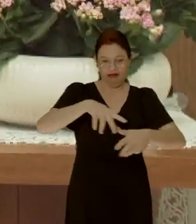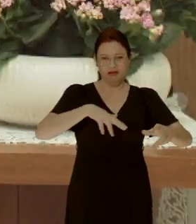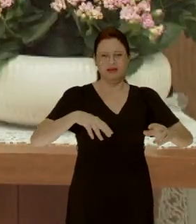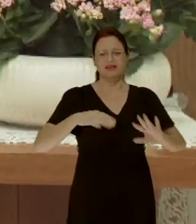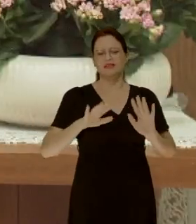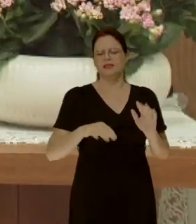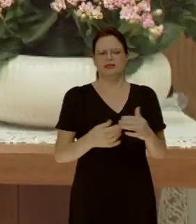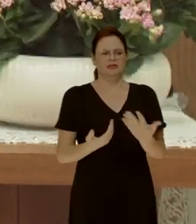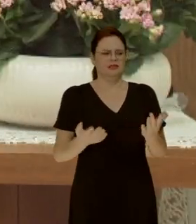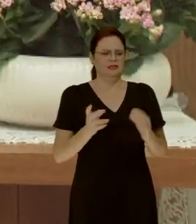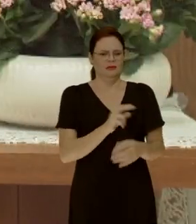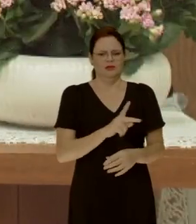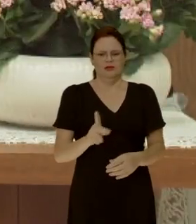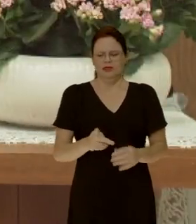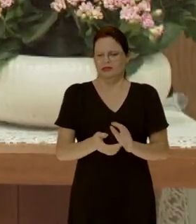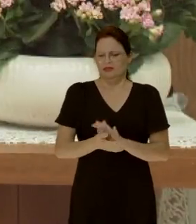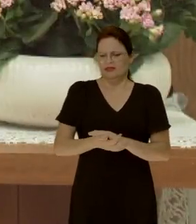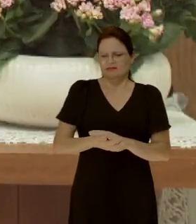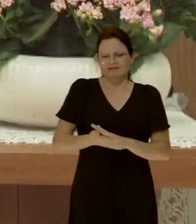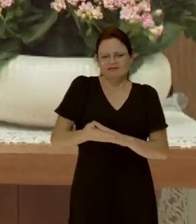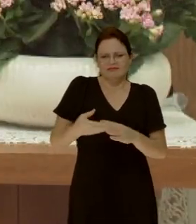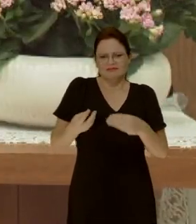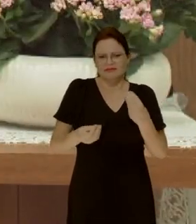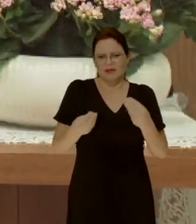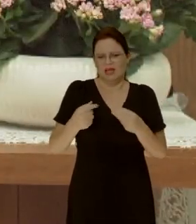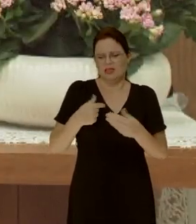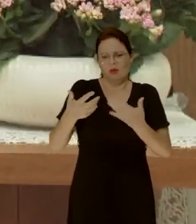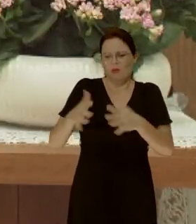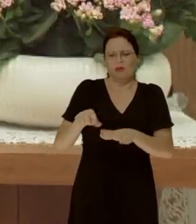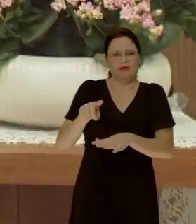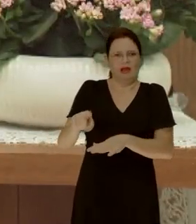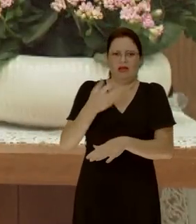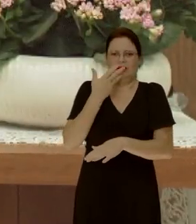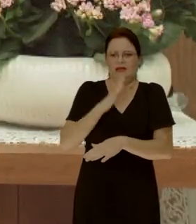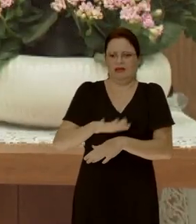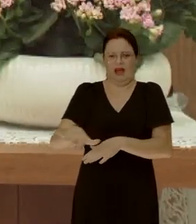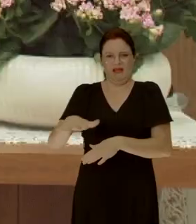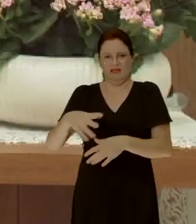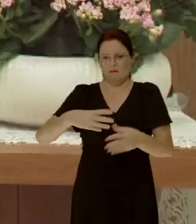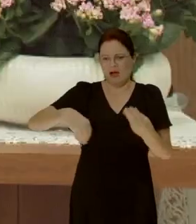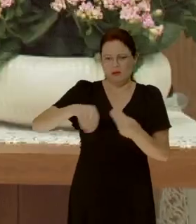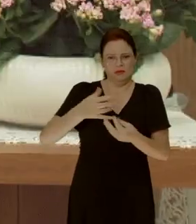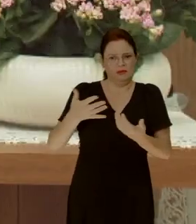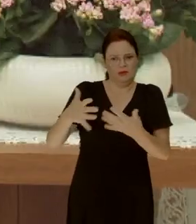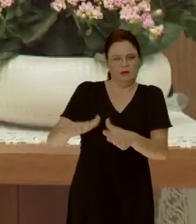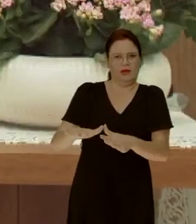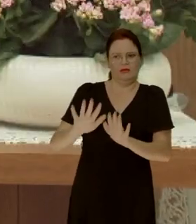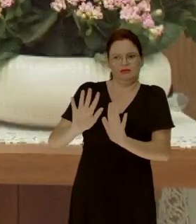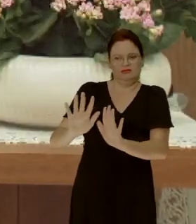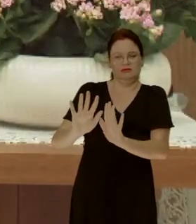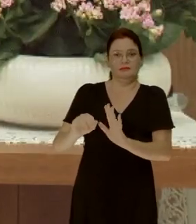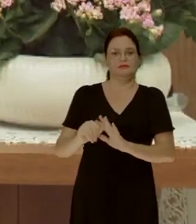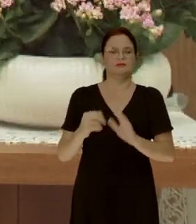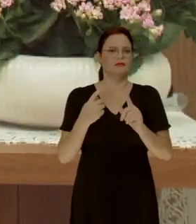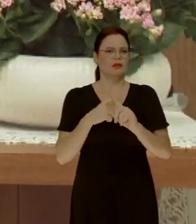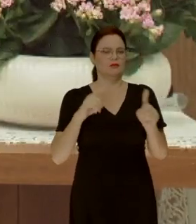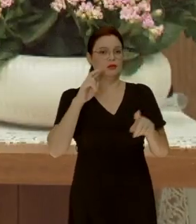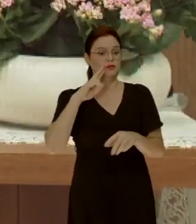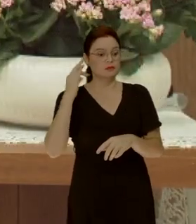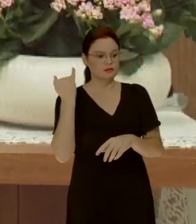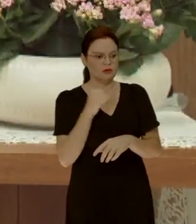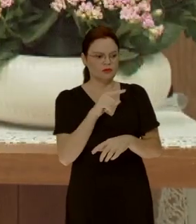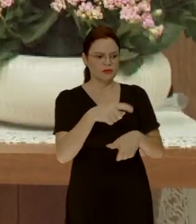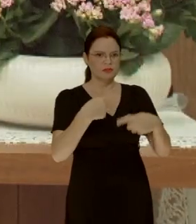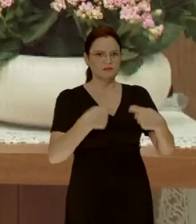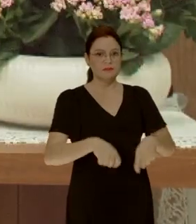então estavam rejeitando estas crianças. E o Senhor falava que elas precisavam